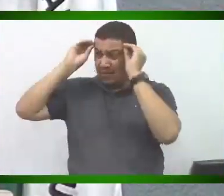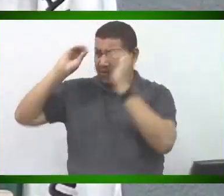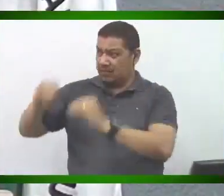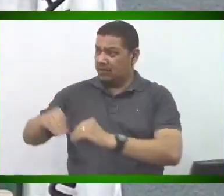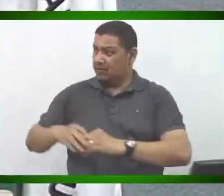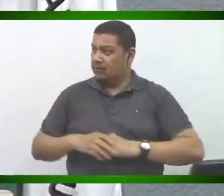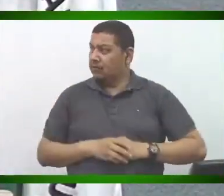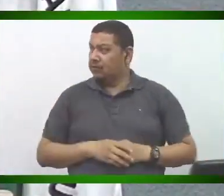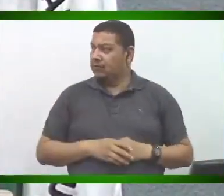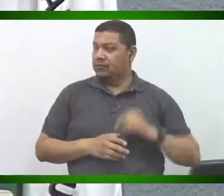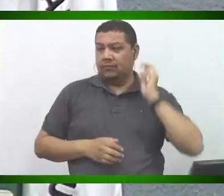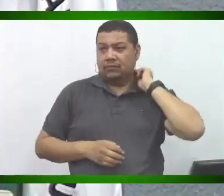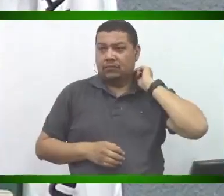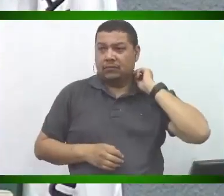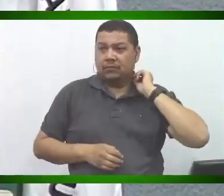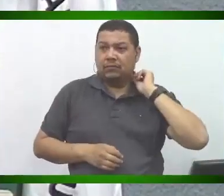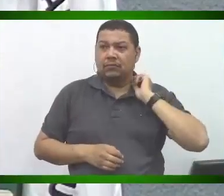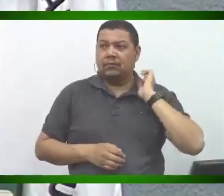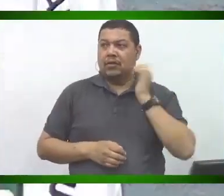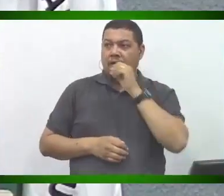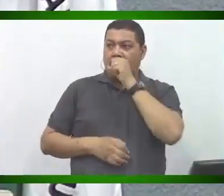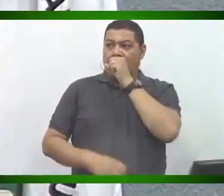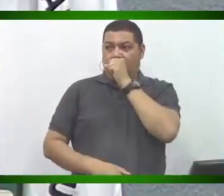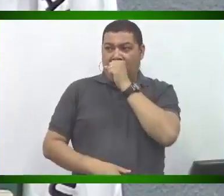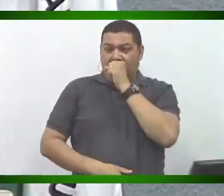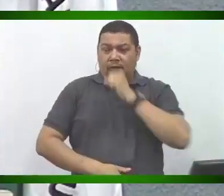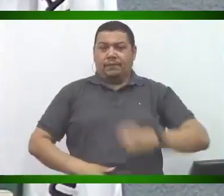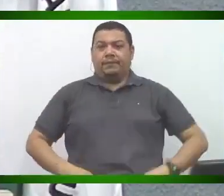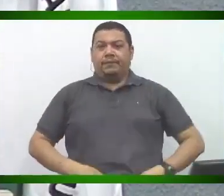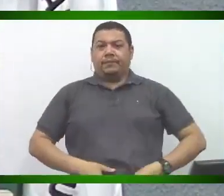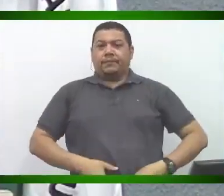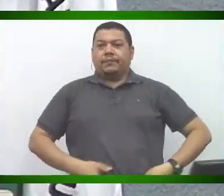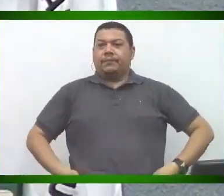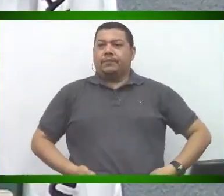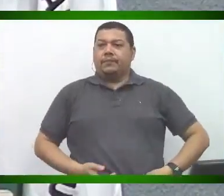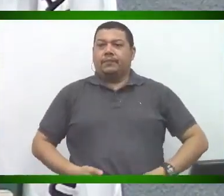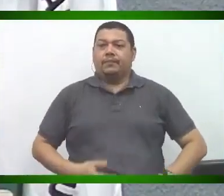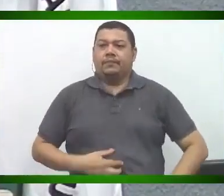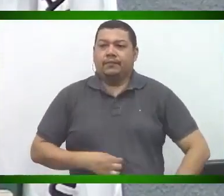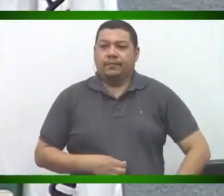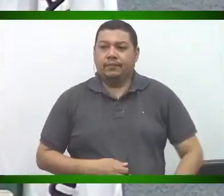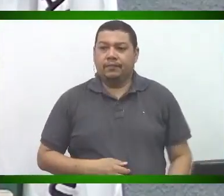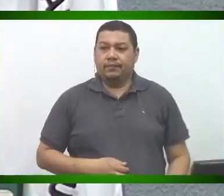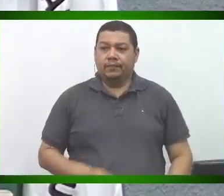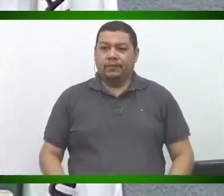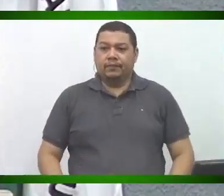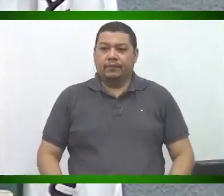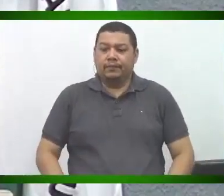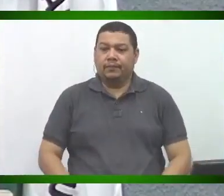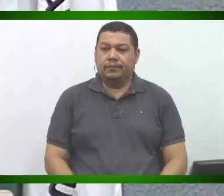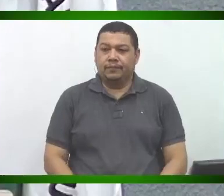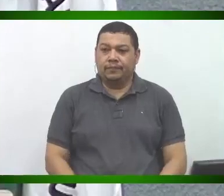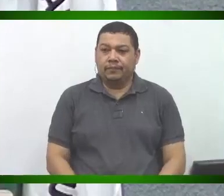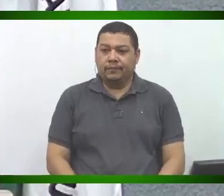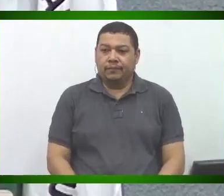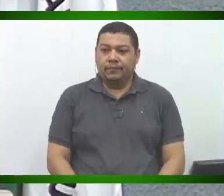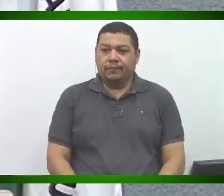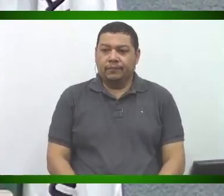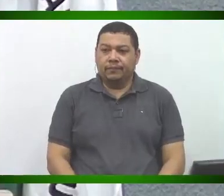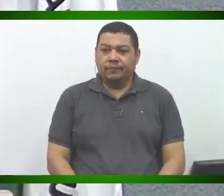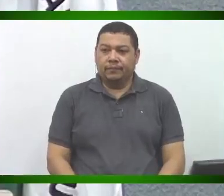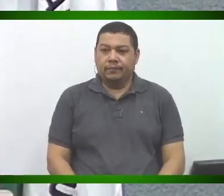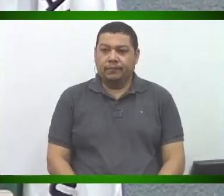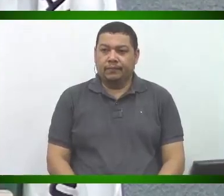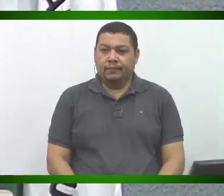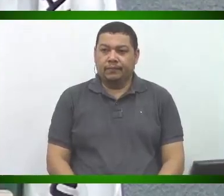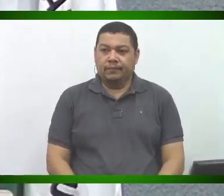Vereador, peço a palavra, se Vossa Excelência permitir. Por favor, vereador, por favor. Só complementando o seu discurso, estive junto à presença com